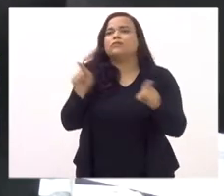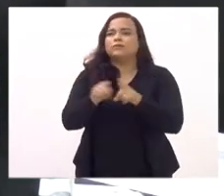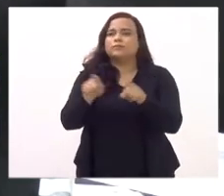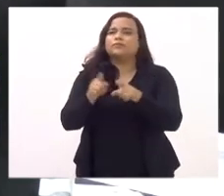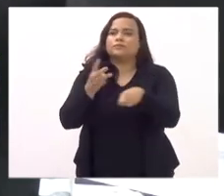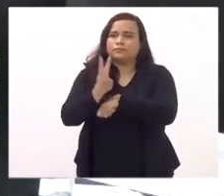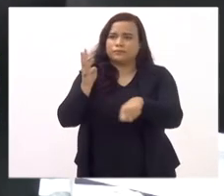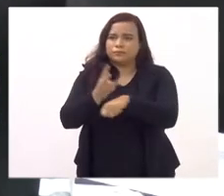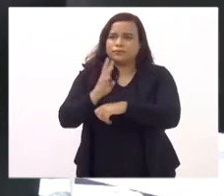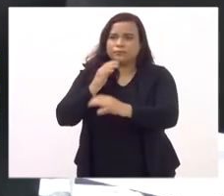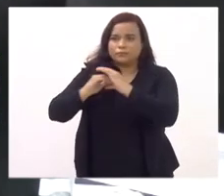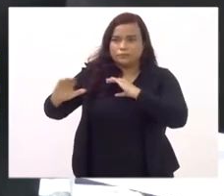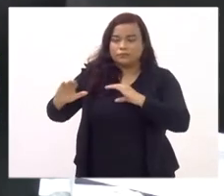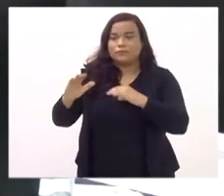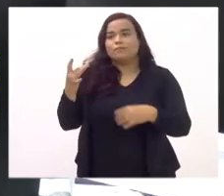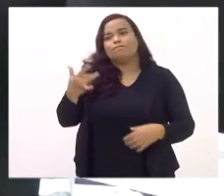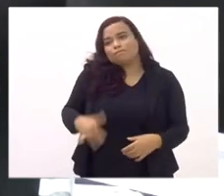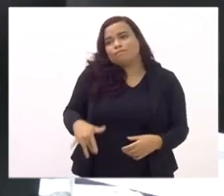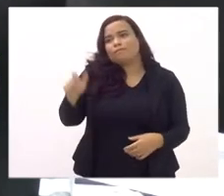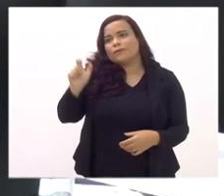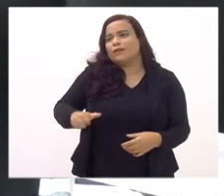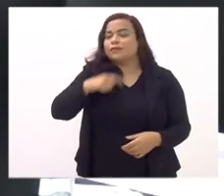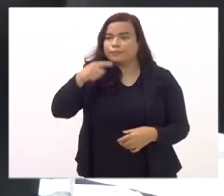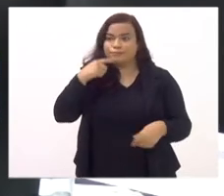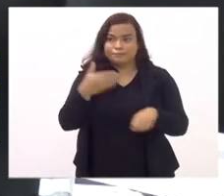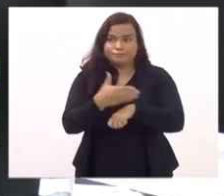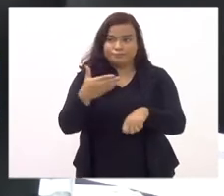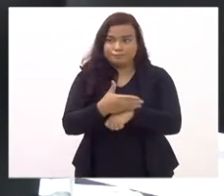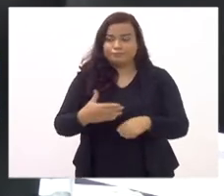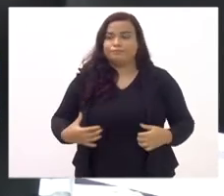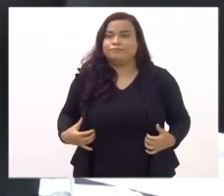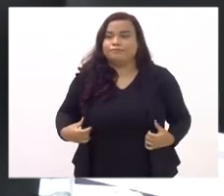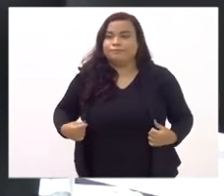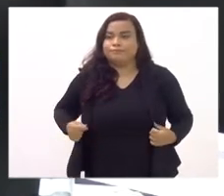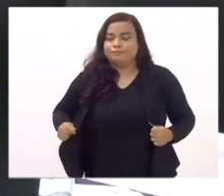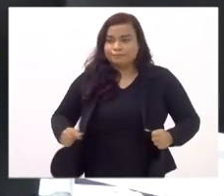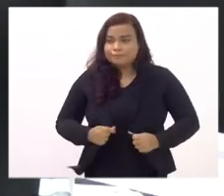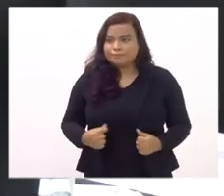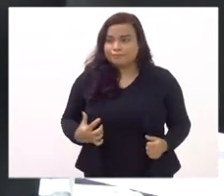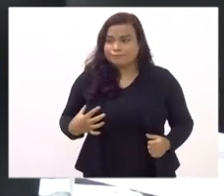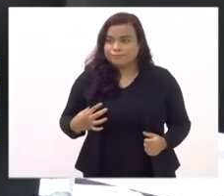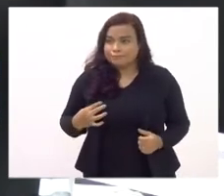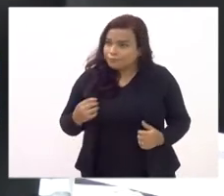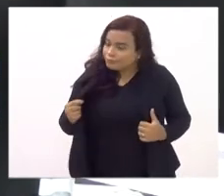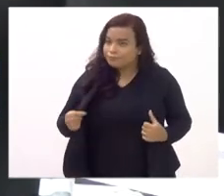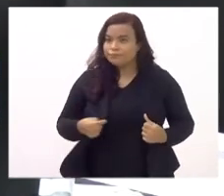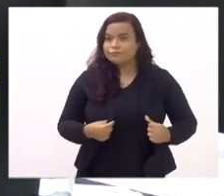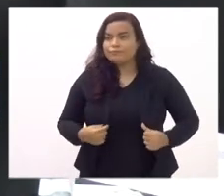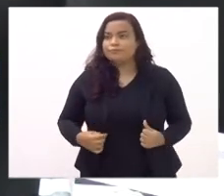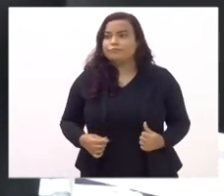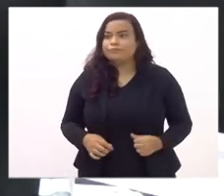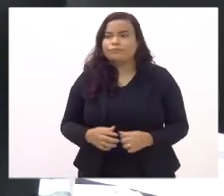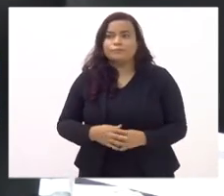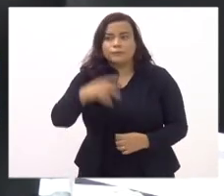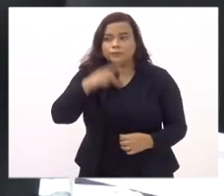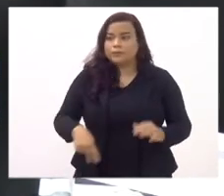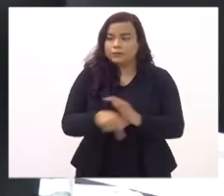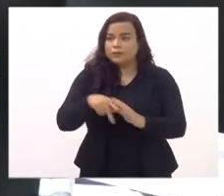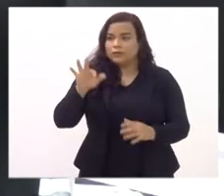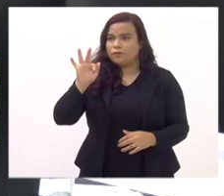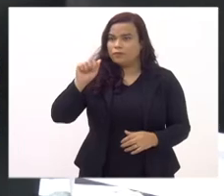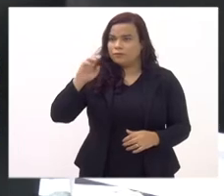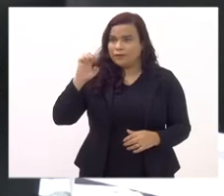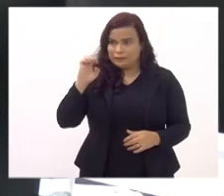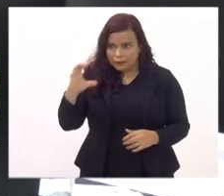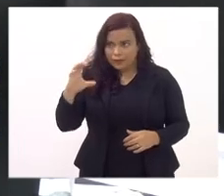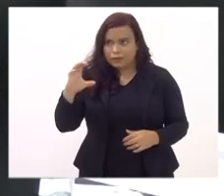WhatsApp. Infelizmente, acabou não encaminhando nenhuma representação da presidência da FAETEC. Então, a gente fica feliz que